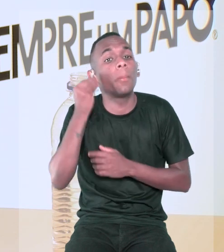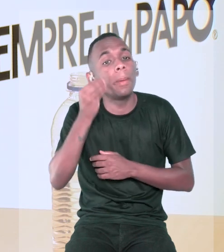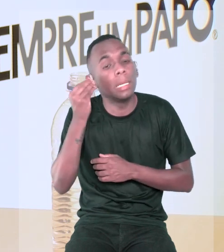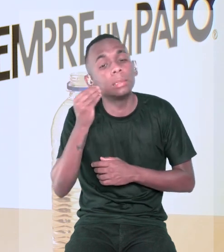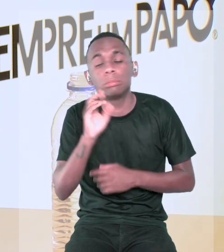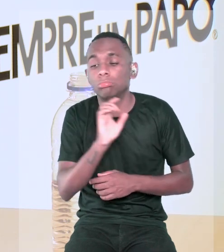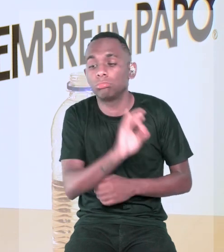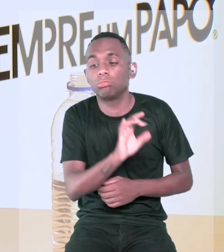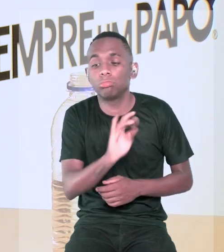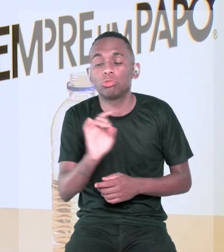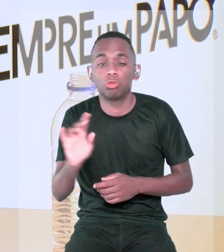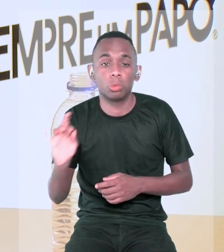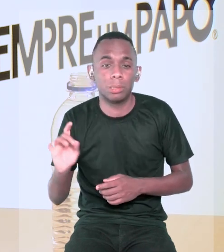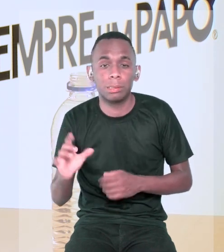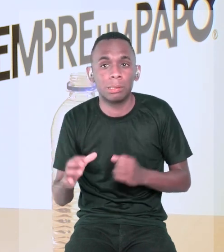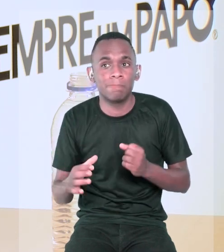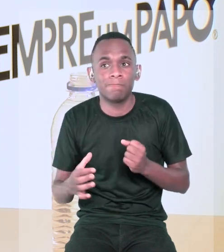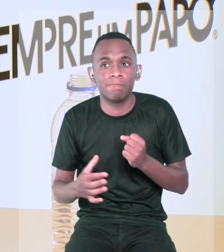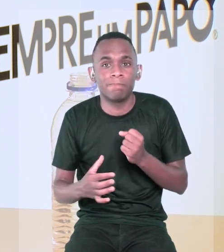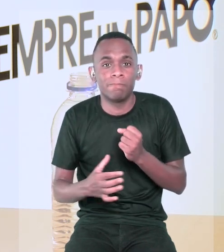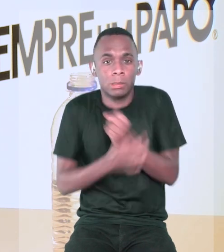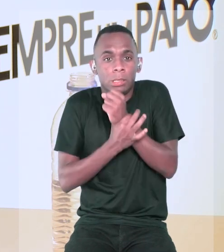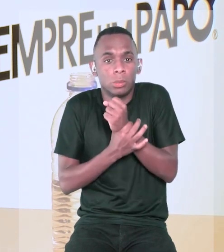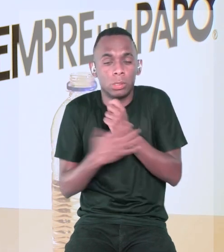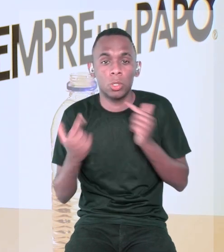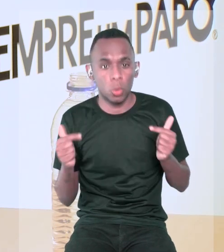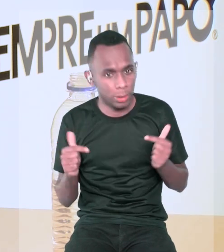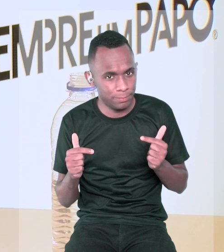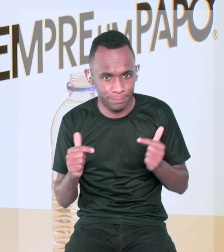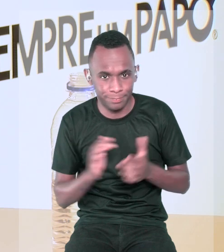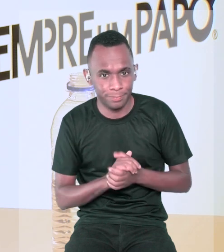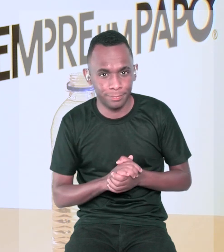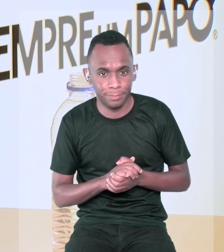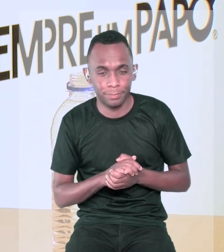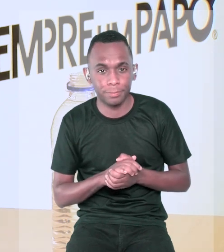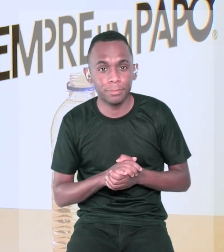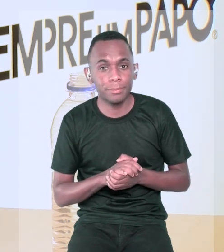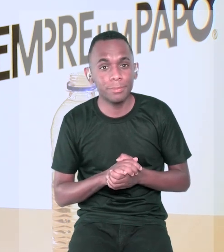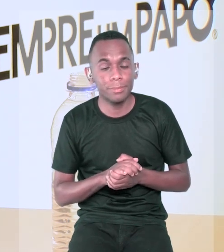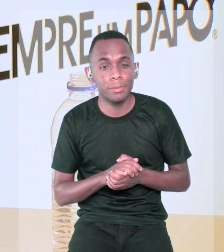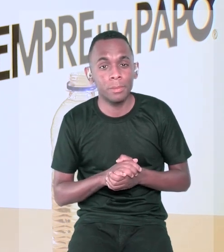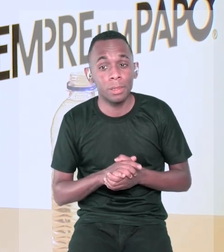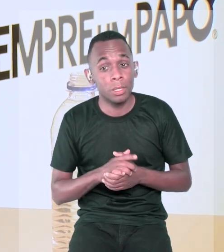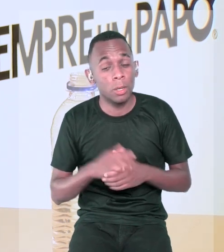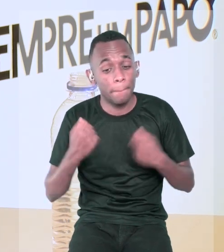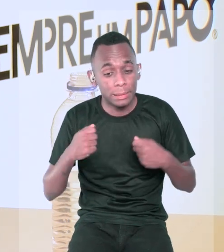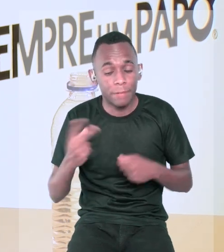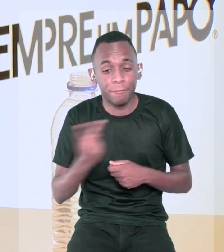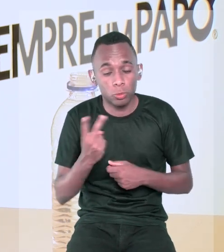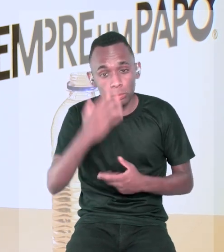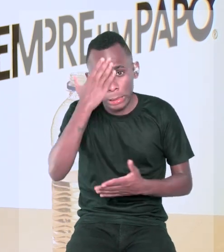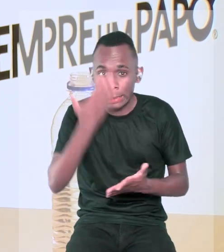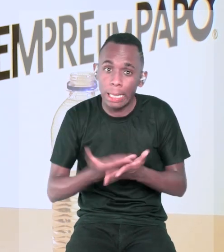da experiência fundadora de cada um da insegurança. Essa insegurança exigiu que